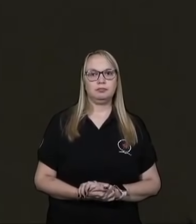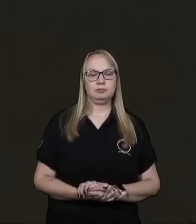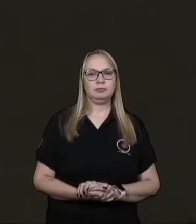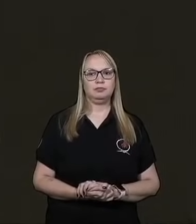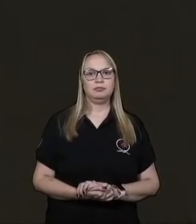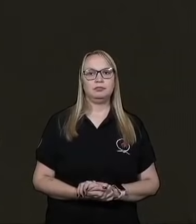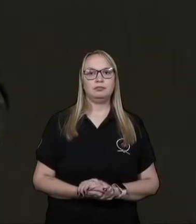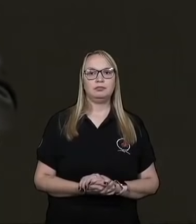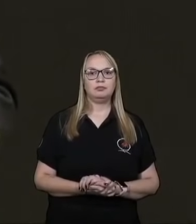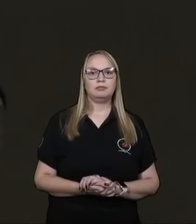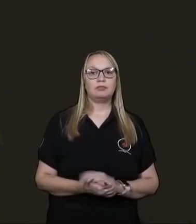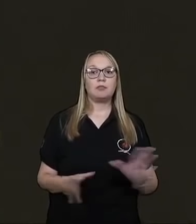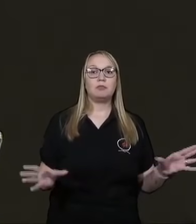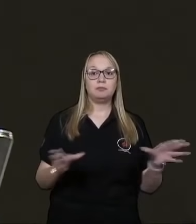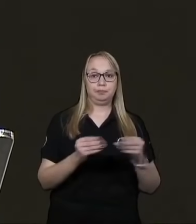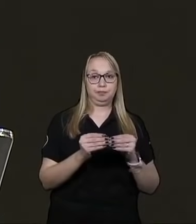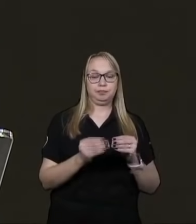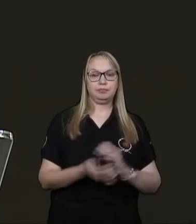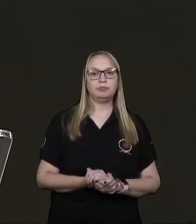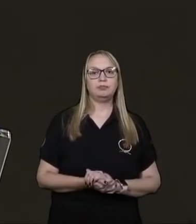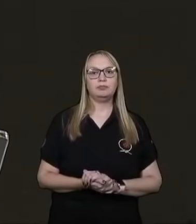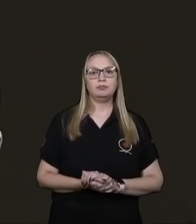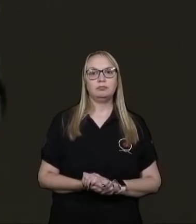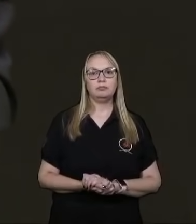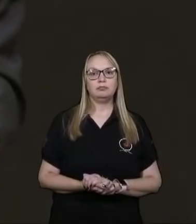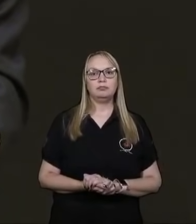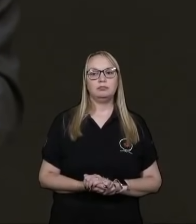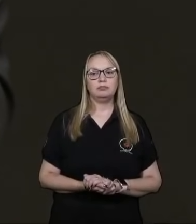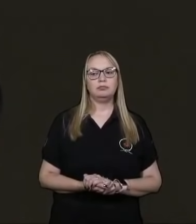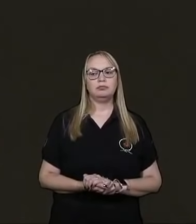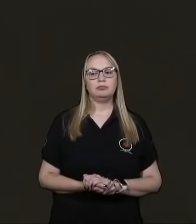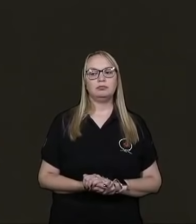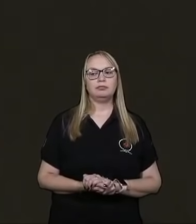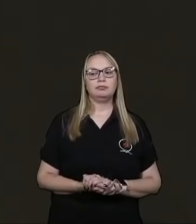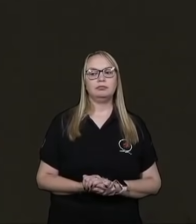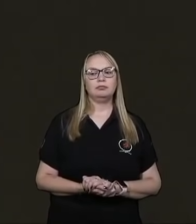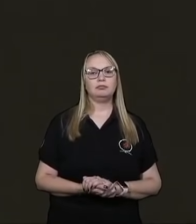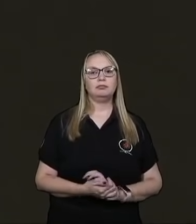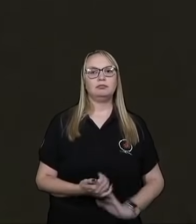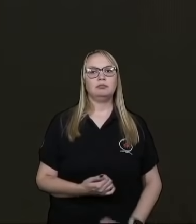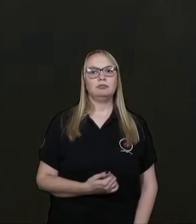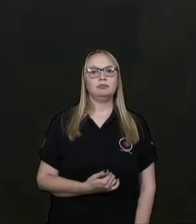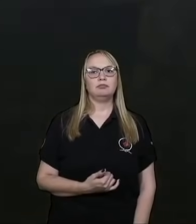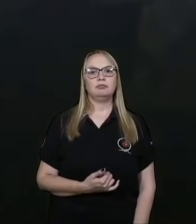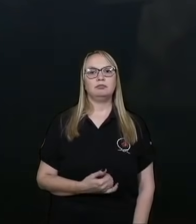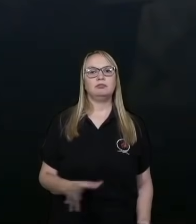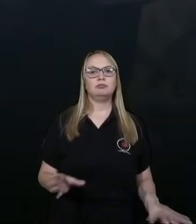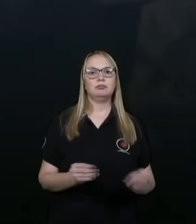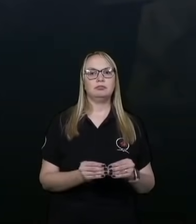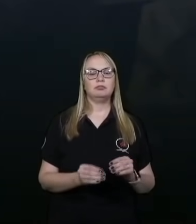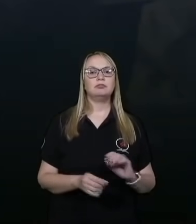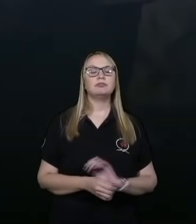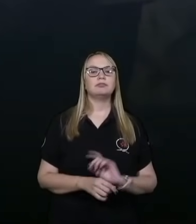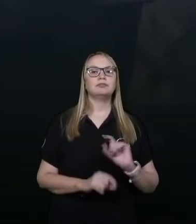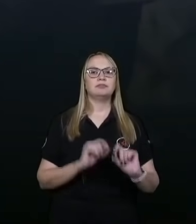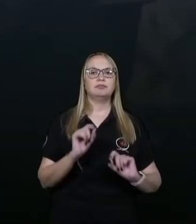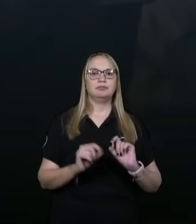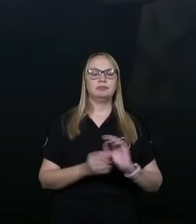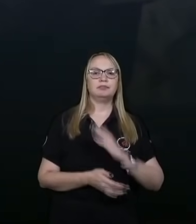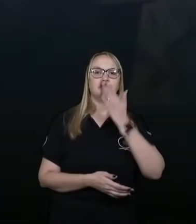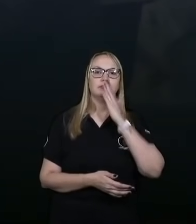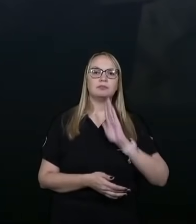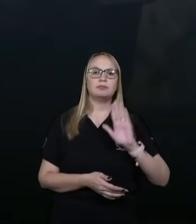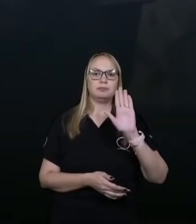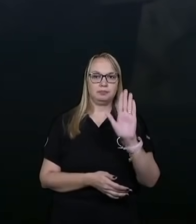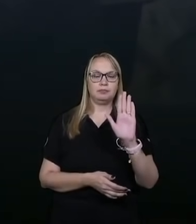e agora a conclusão da minha palavra com a conclusão da minha palavra é essa meu irmão e é que